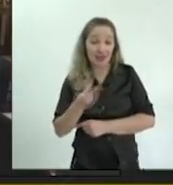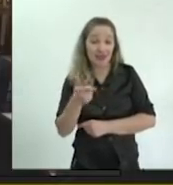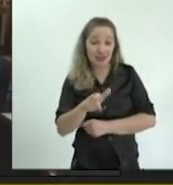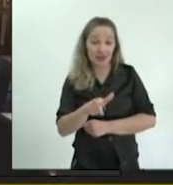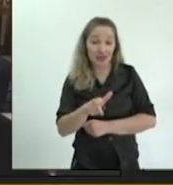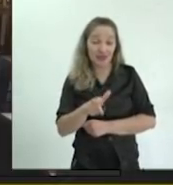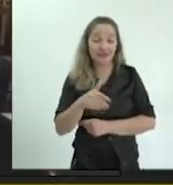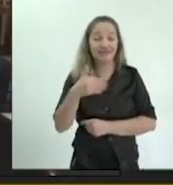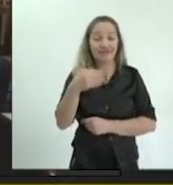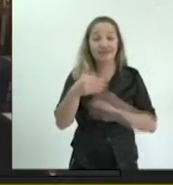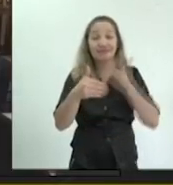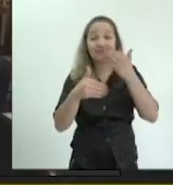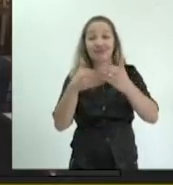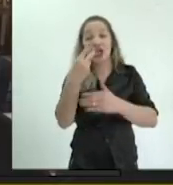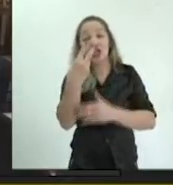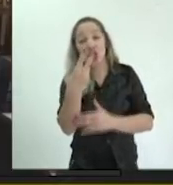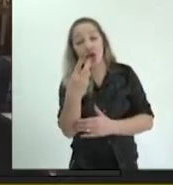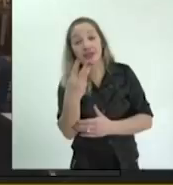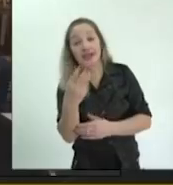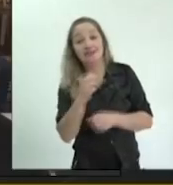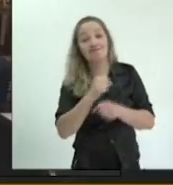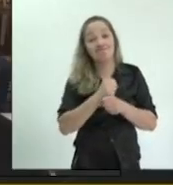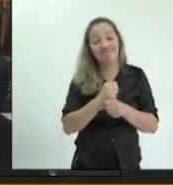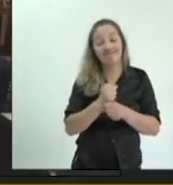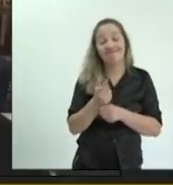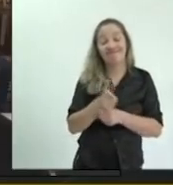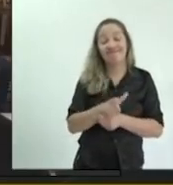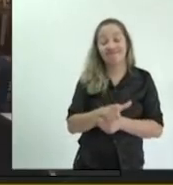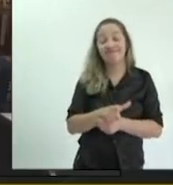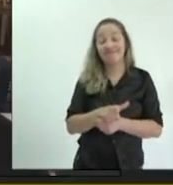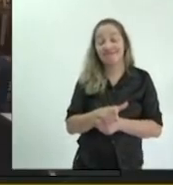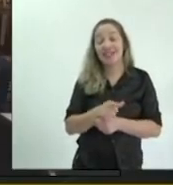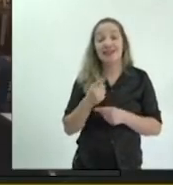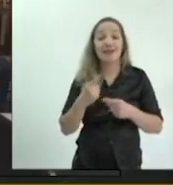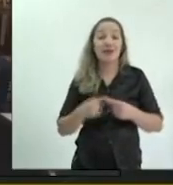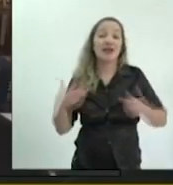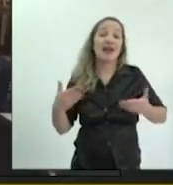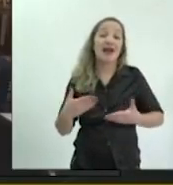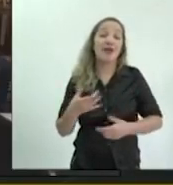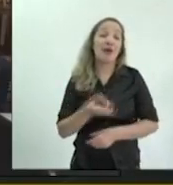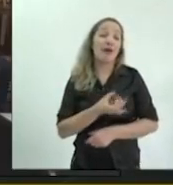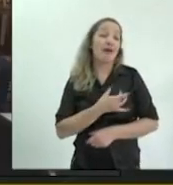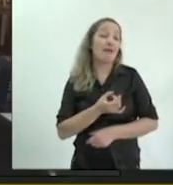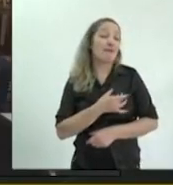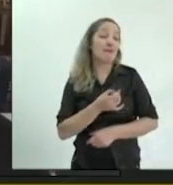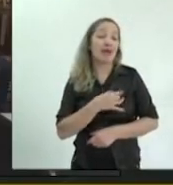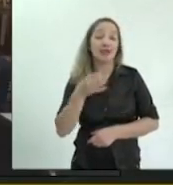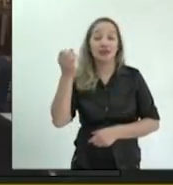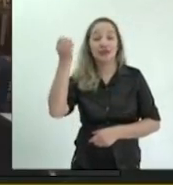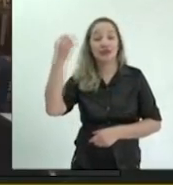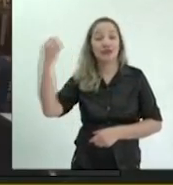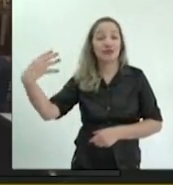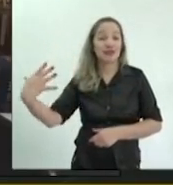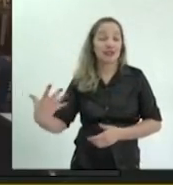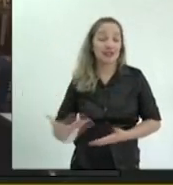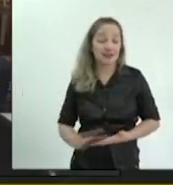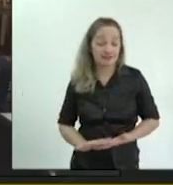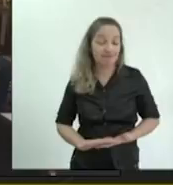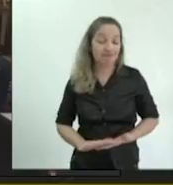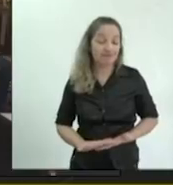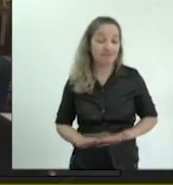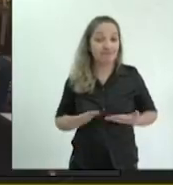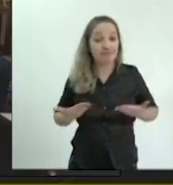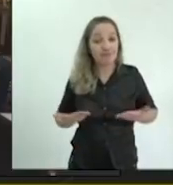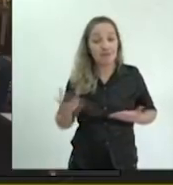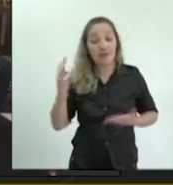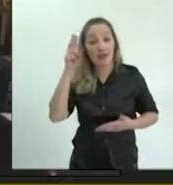mesma intensidade. Uma vez esse medo de viajar passado, mesmo assim, tem que lembrar que muita gente teve